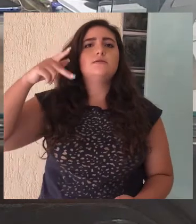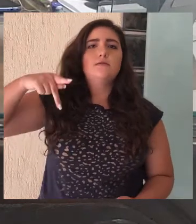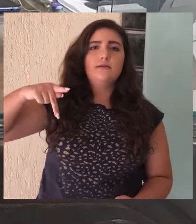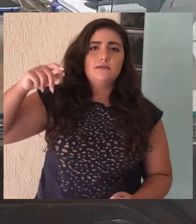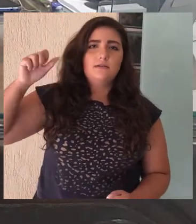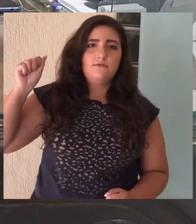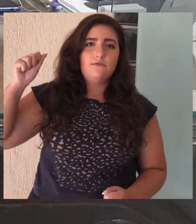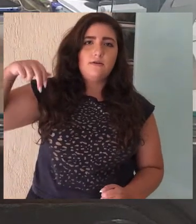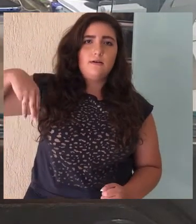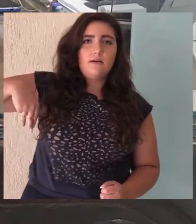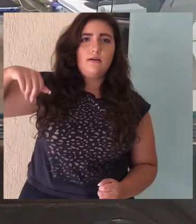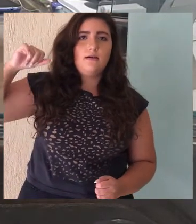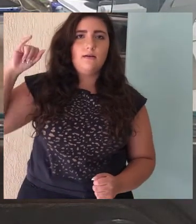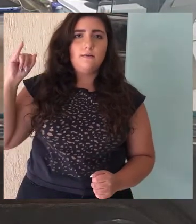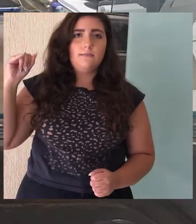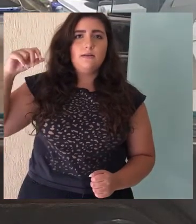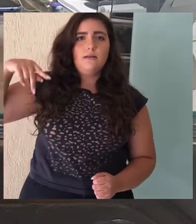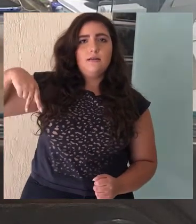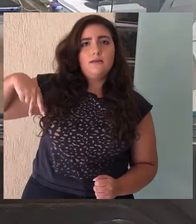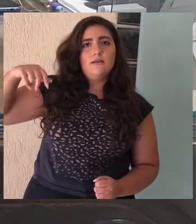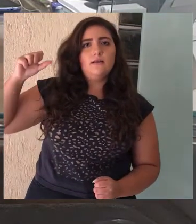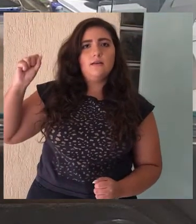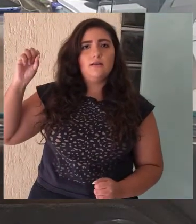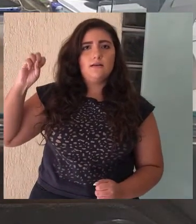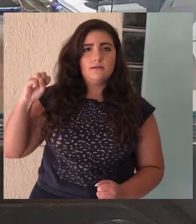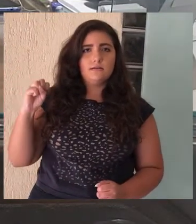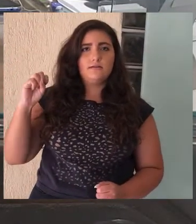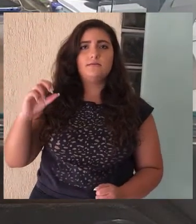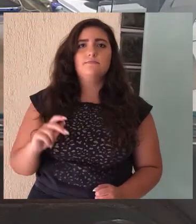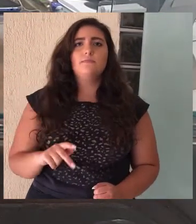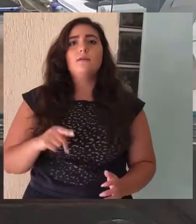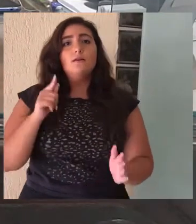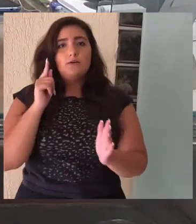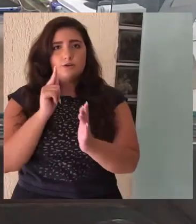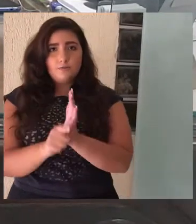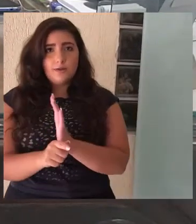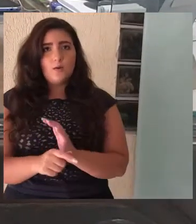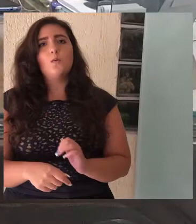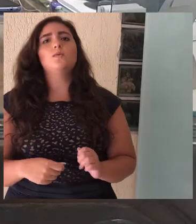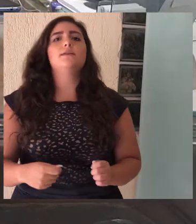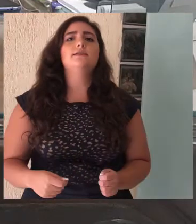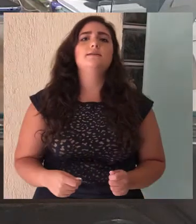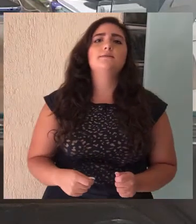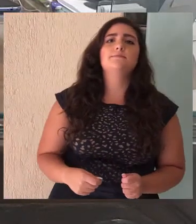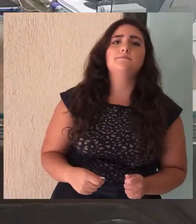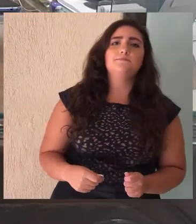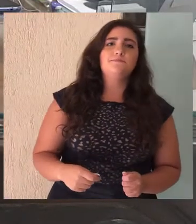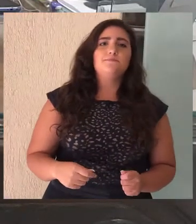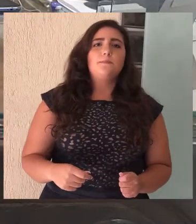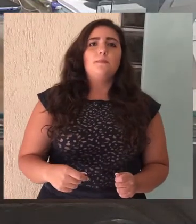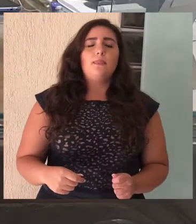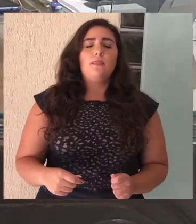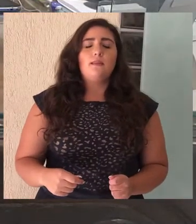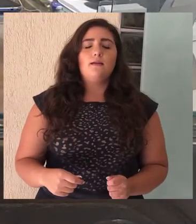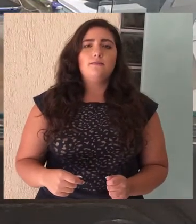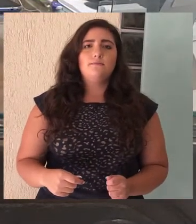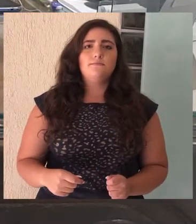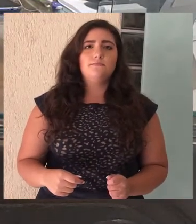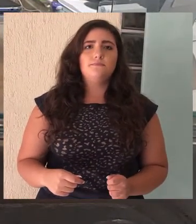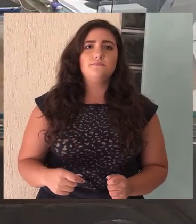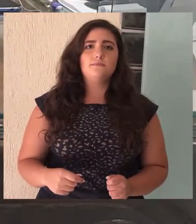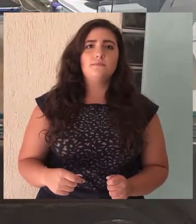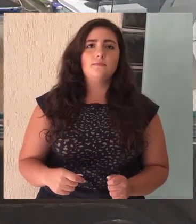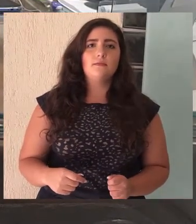Faminas, que estão fazendo esse trabalho aí, e vamos às perguntas para ver se é possível elucidar para vocês o mais breve